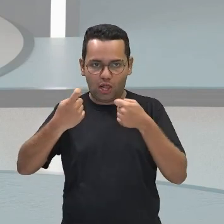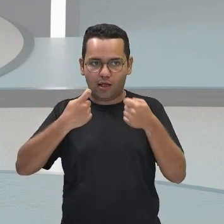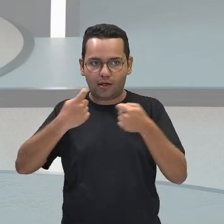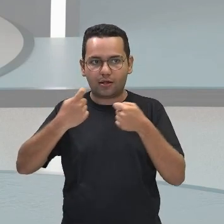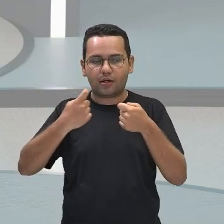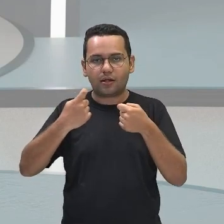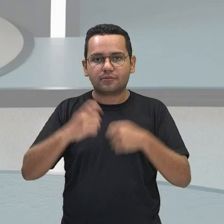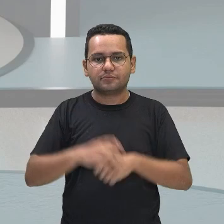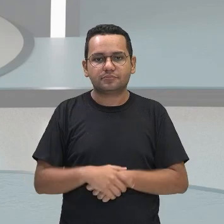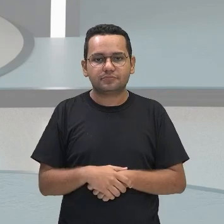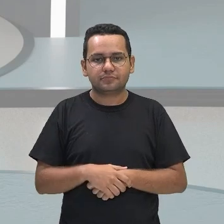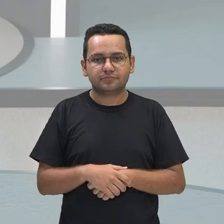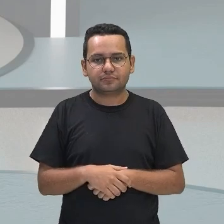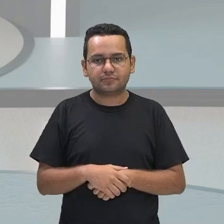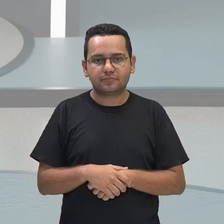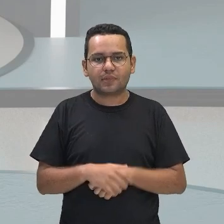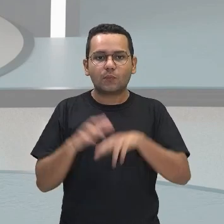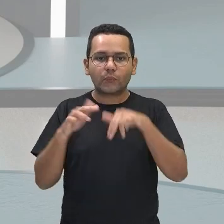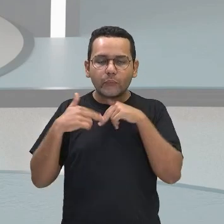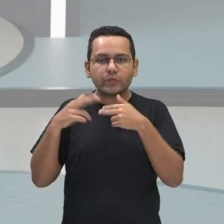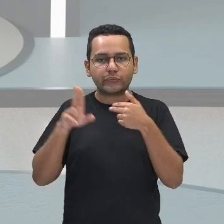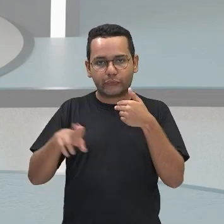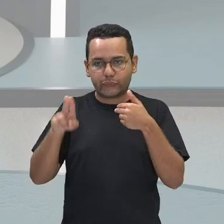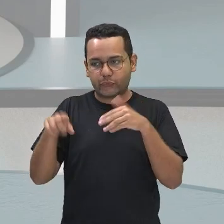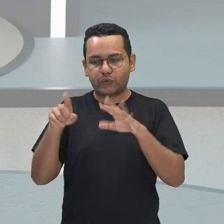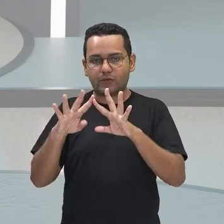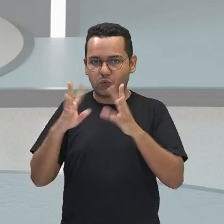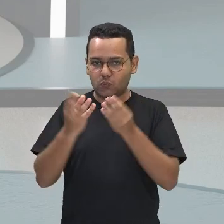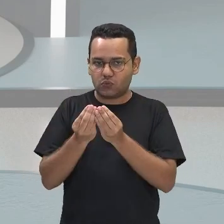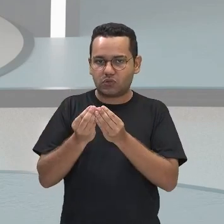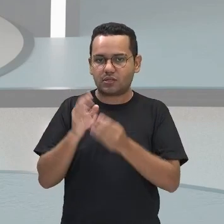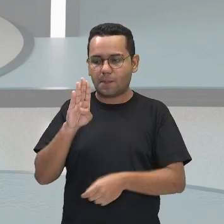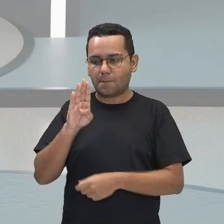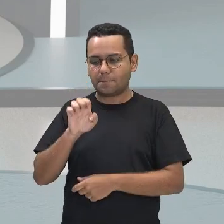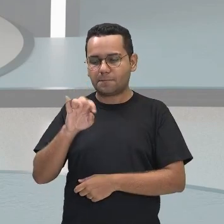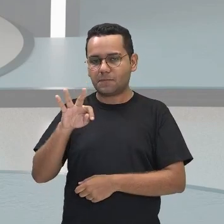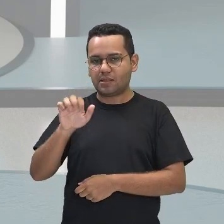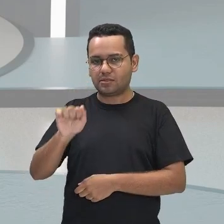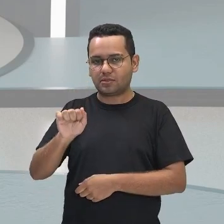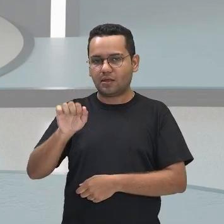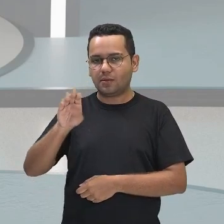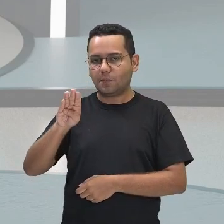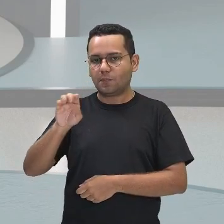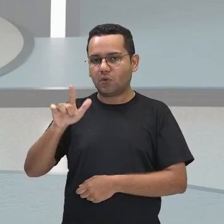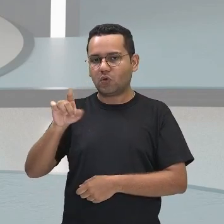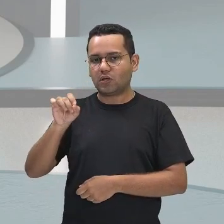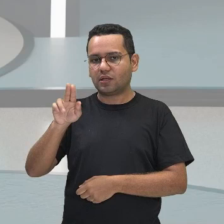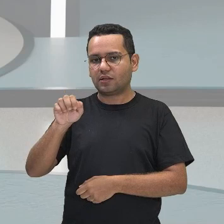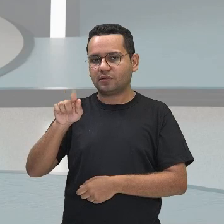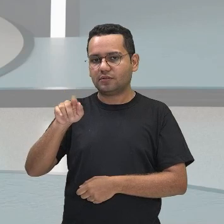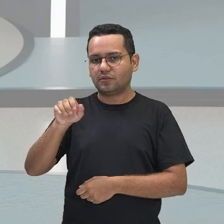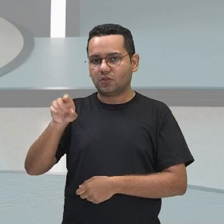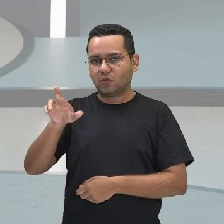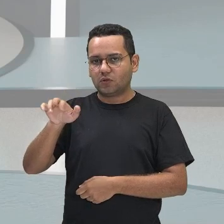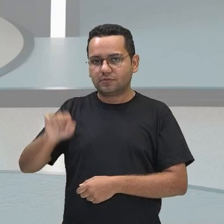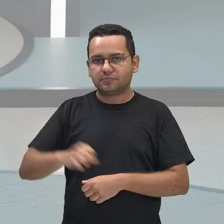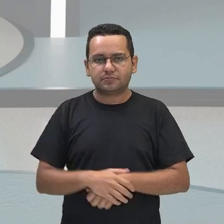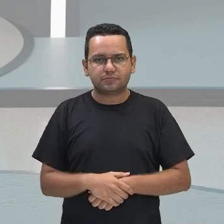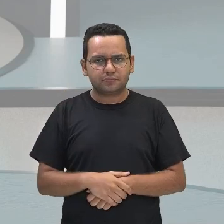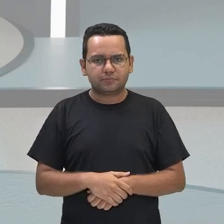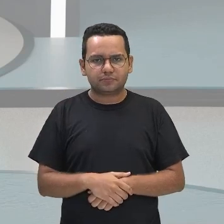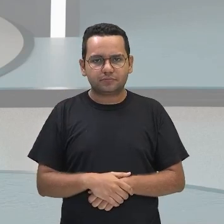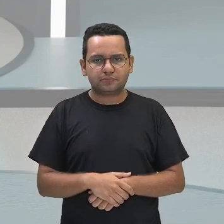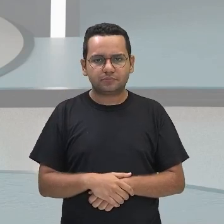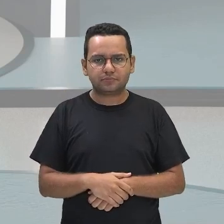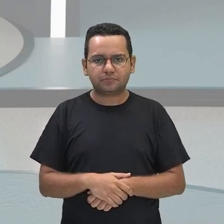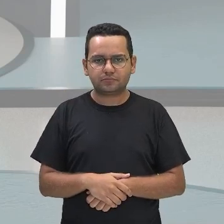uso desses beta-bloqueadores. Tem alguns medicamentos que servem até como beta-bloqueadores, as pessoas usam e nem